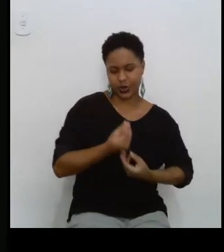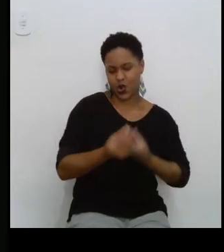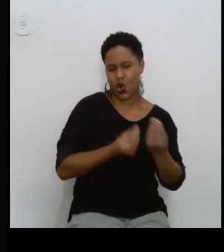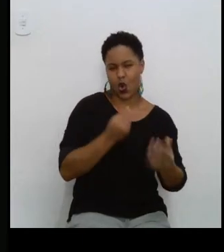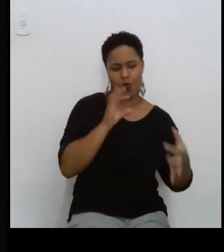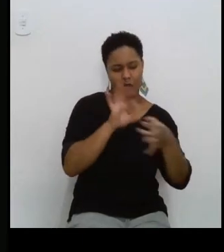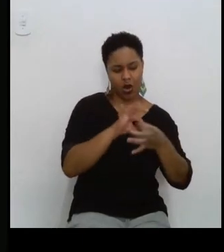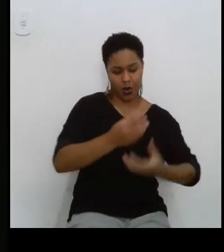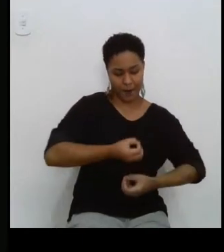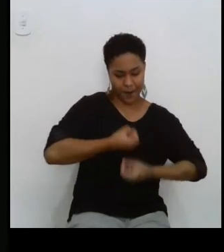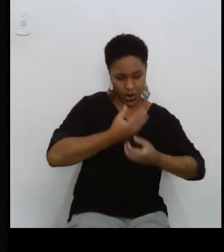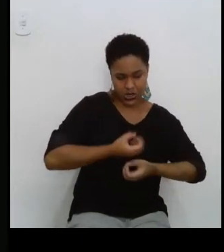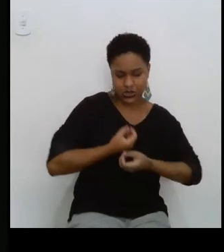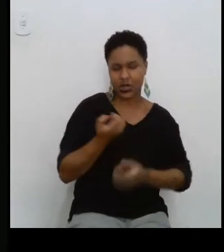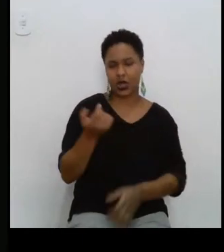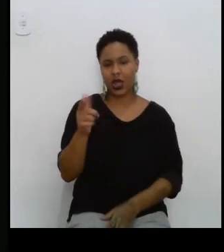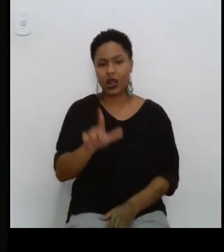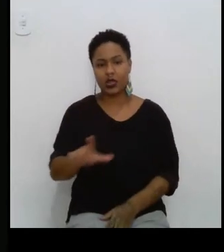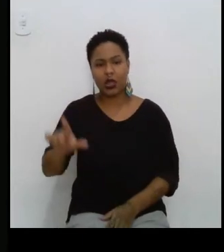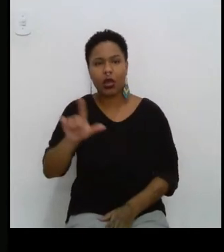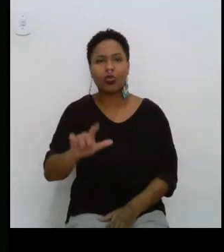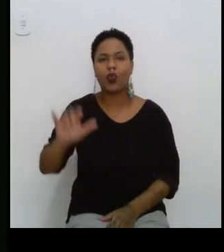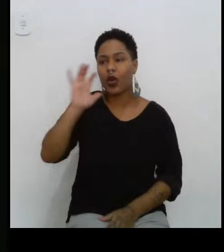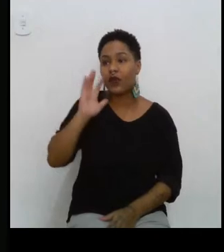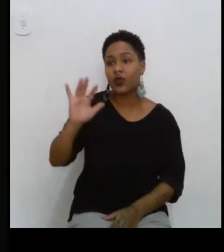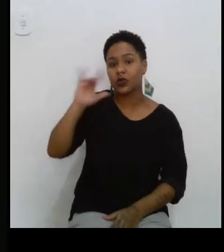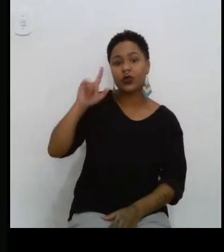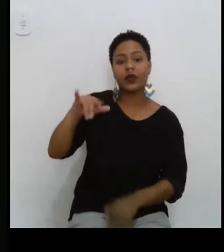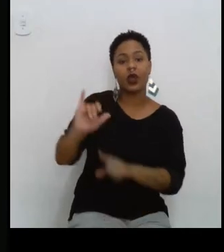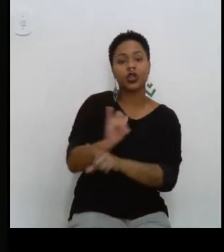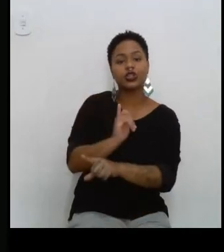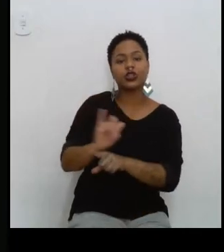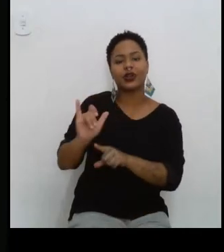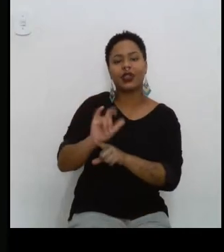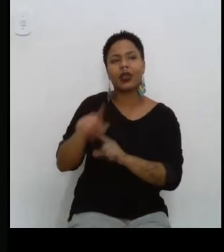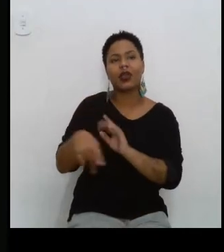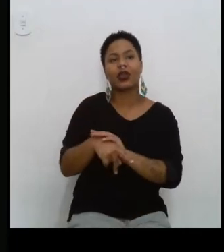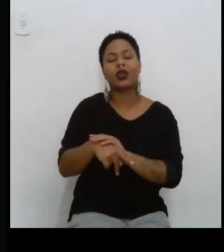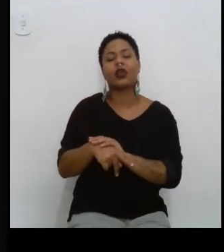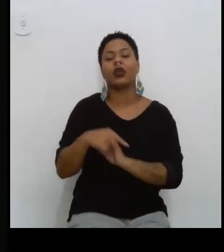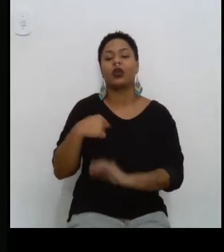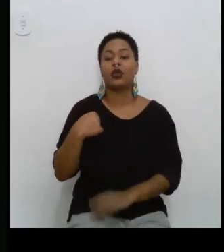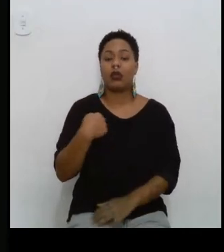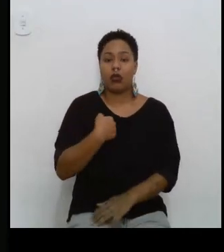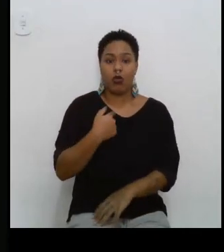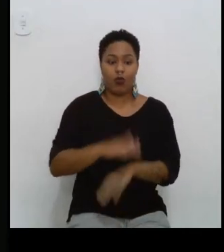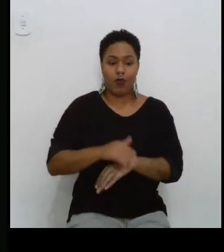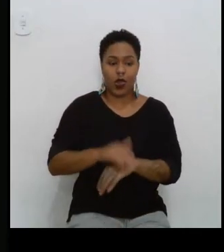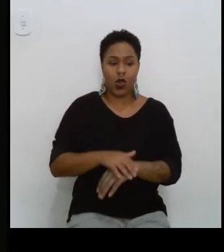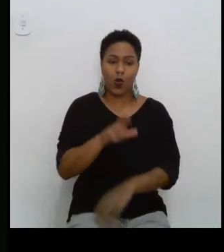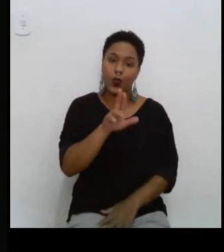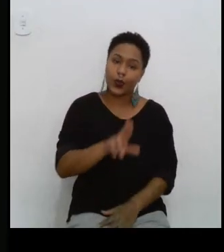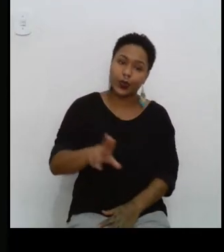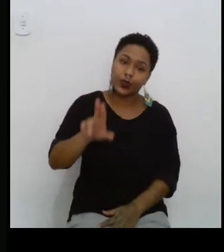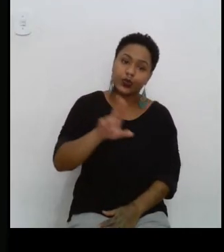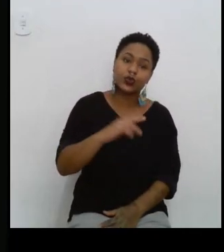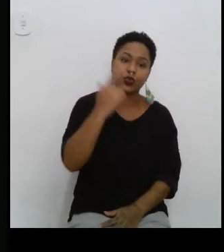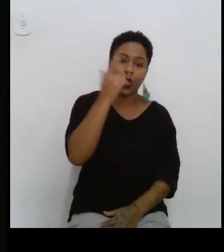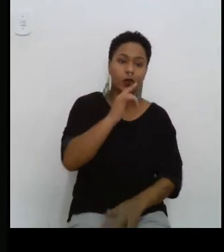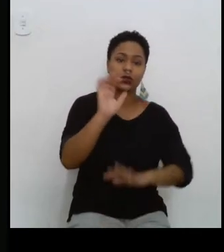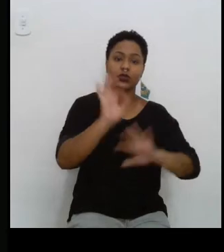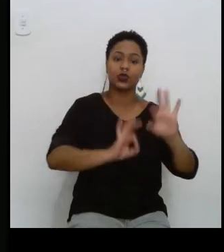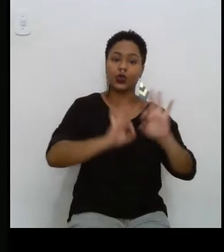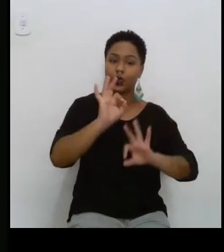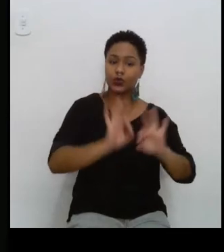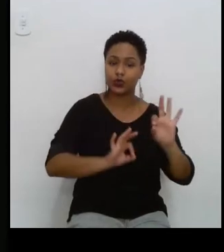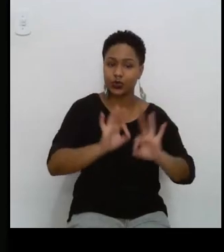academia com filosofia como instrumentos e eu utilizo para construir